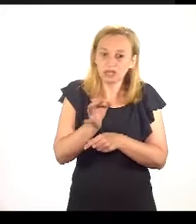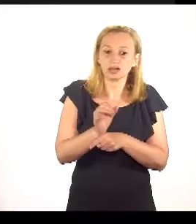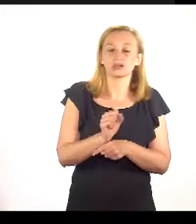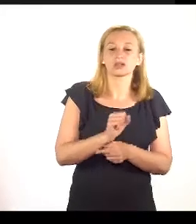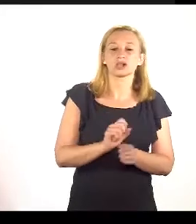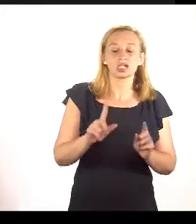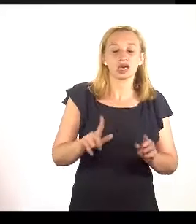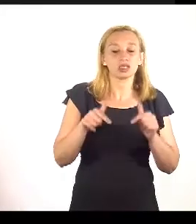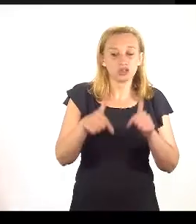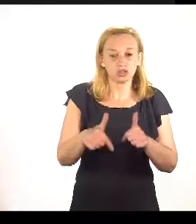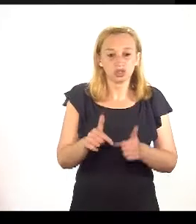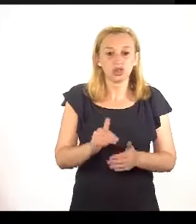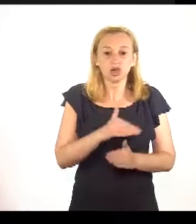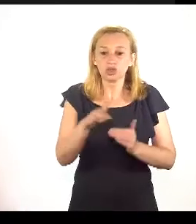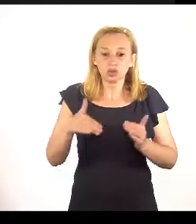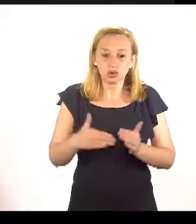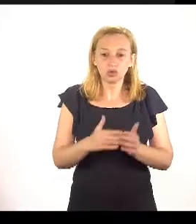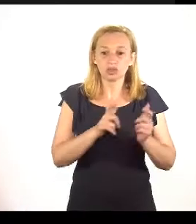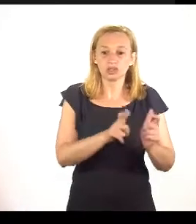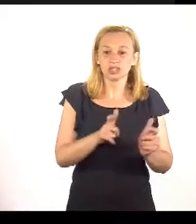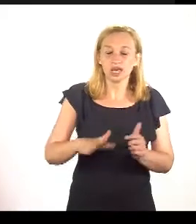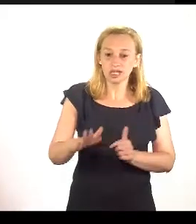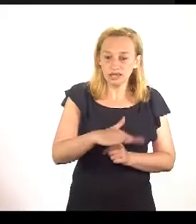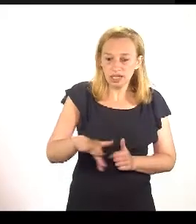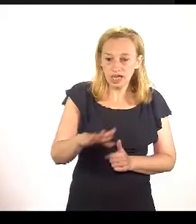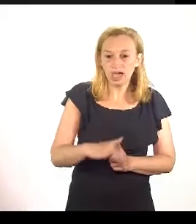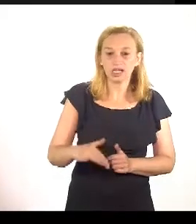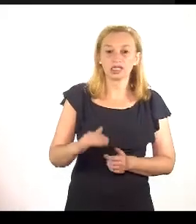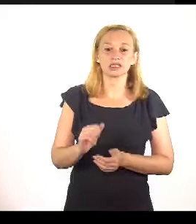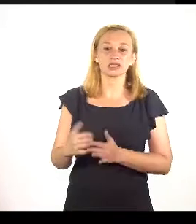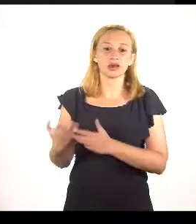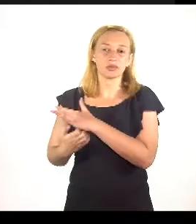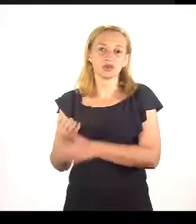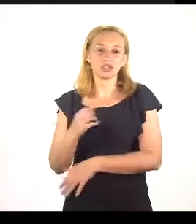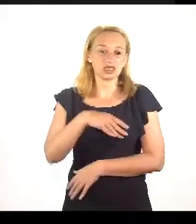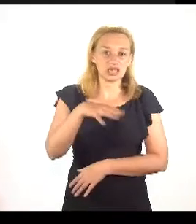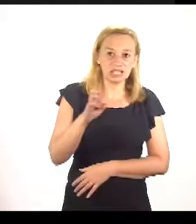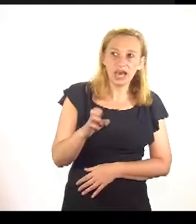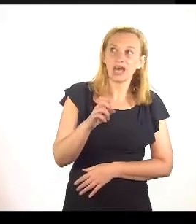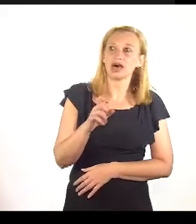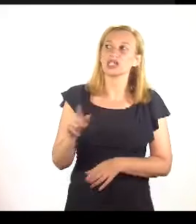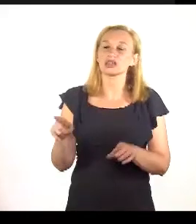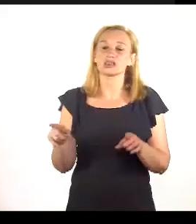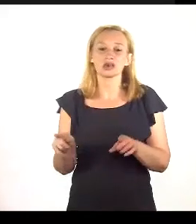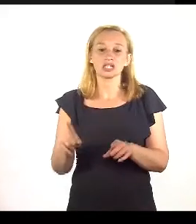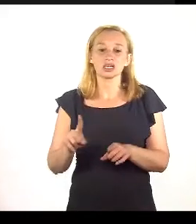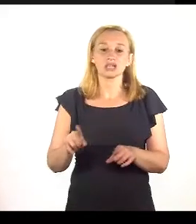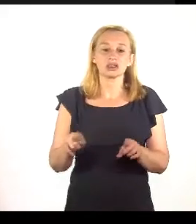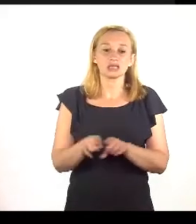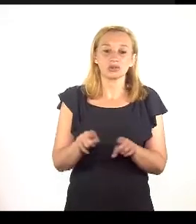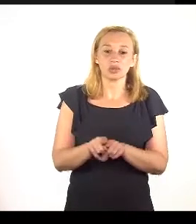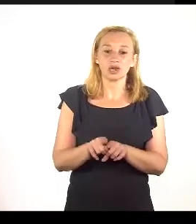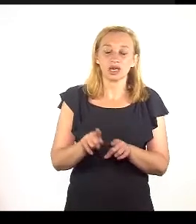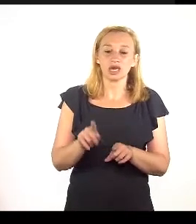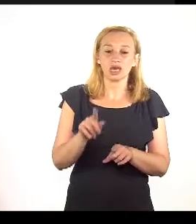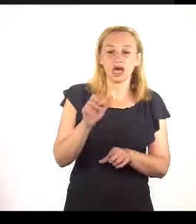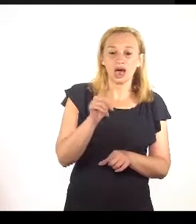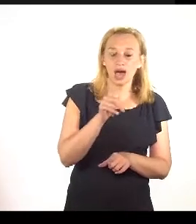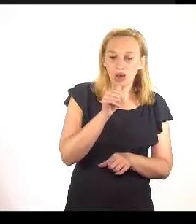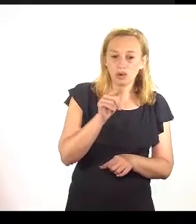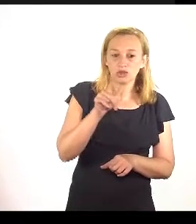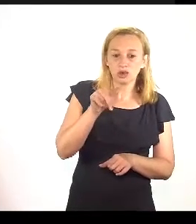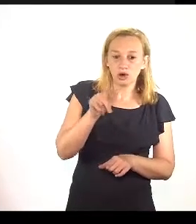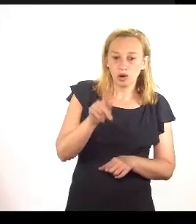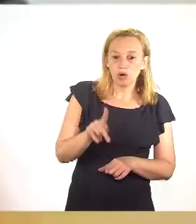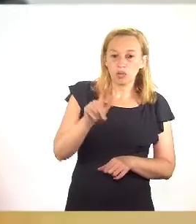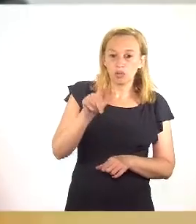proativa em todos os seus setores regulados. Não falo só da SEDAI, eu falo também da área de gás e, eventualmente,